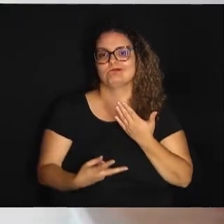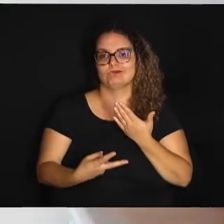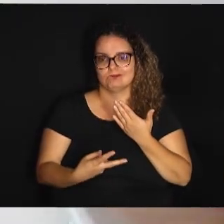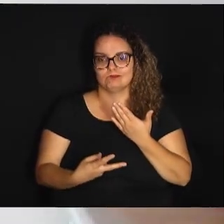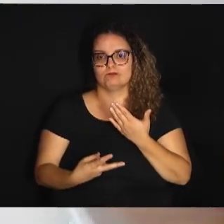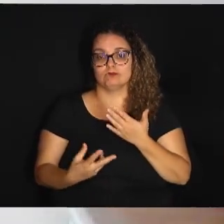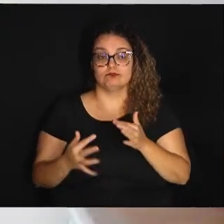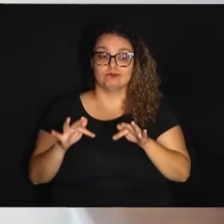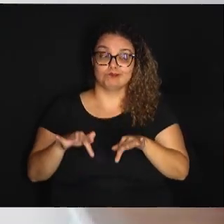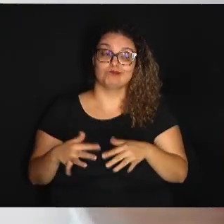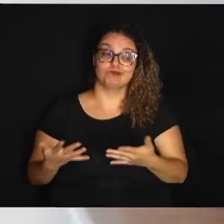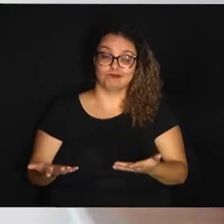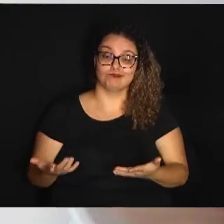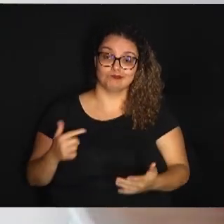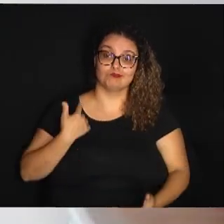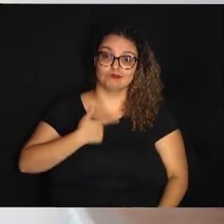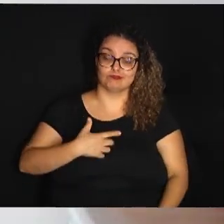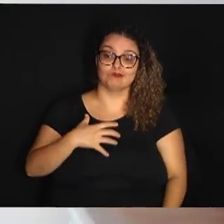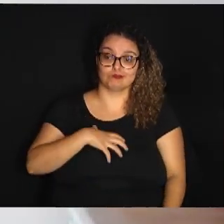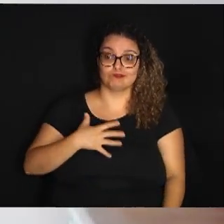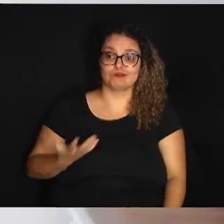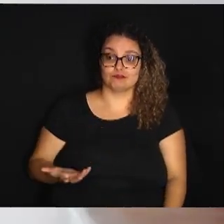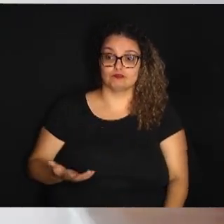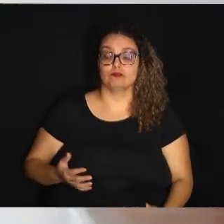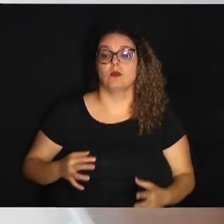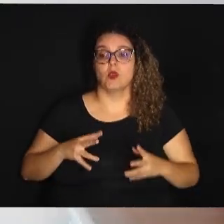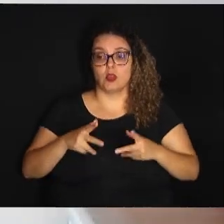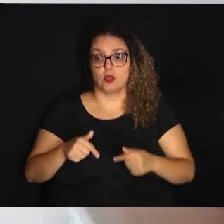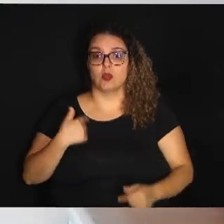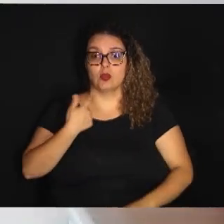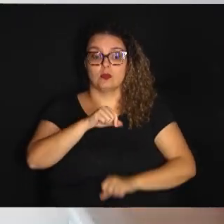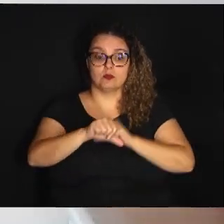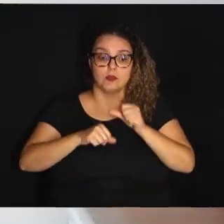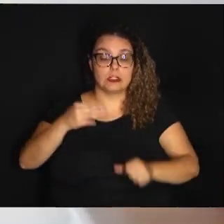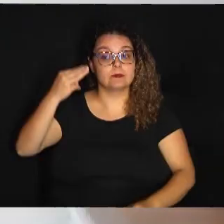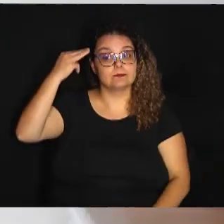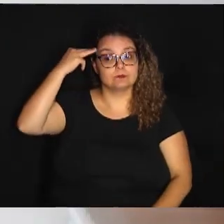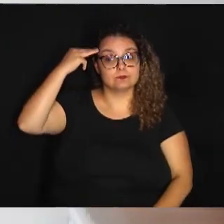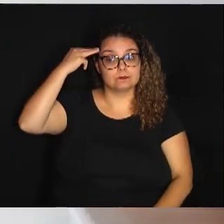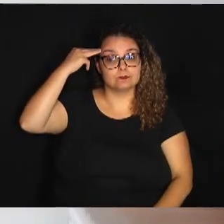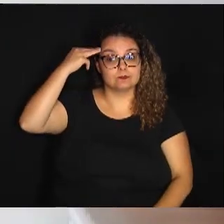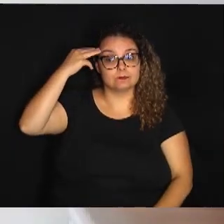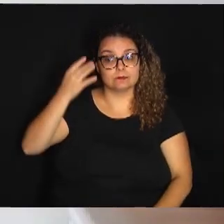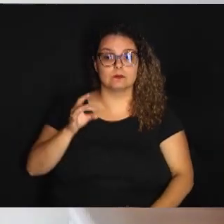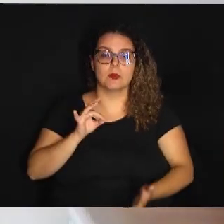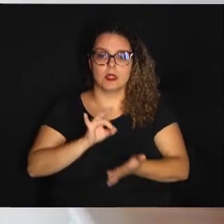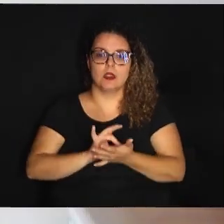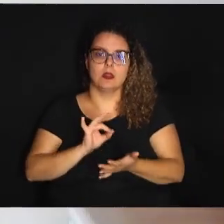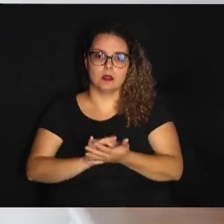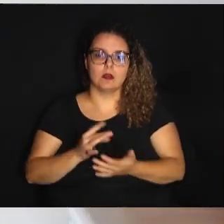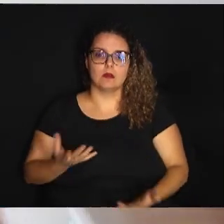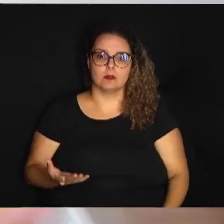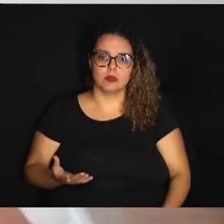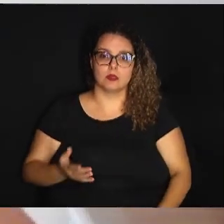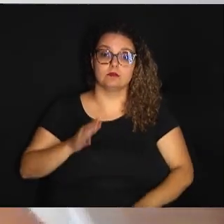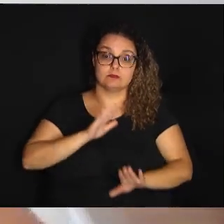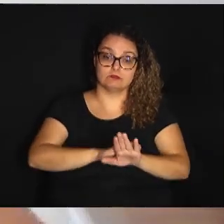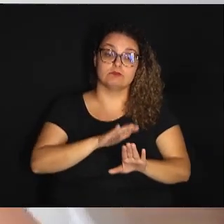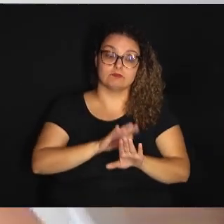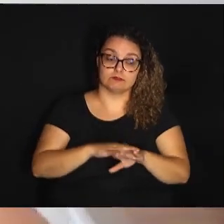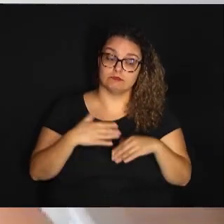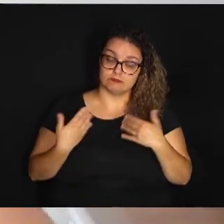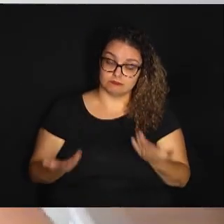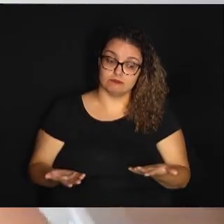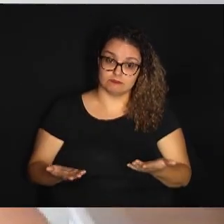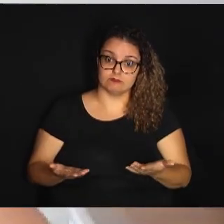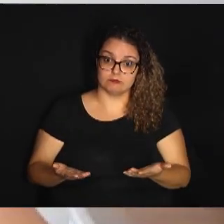também afetar o nosso bolso no final das contas. Então, por isso que todo mundo precisa mudar essa mentalidade e realmente